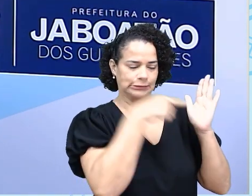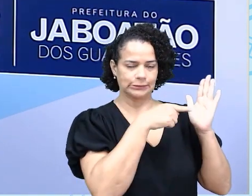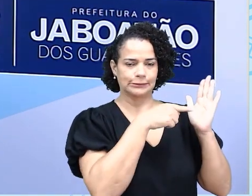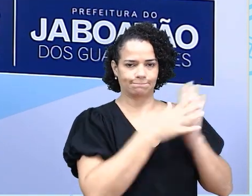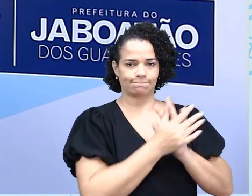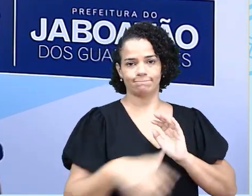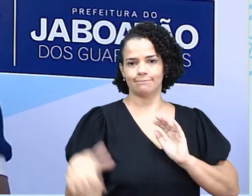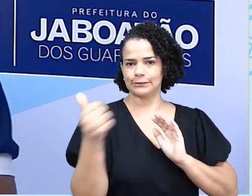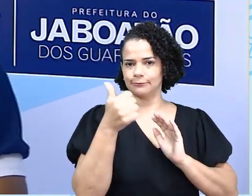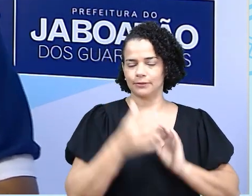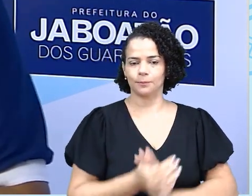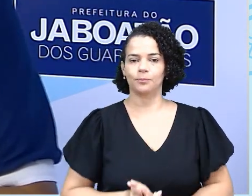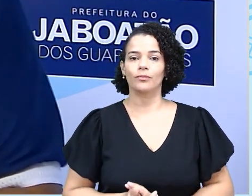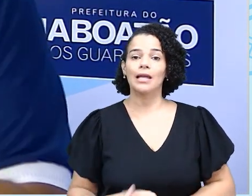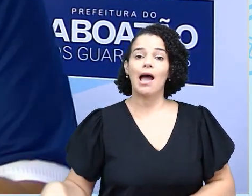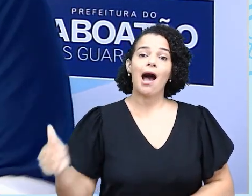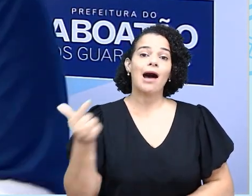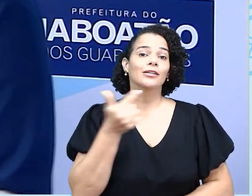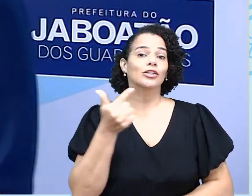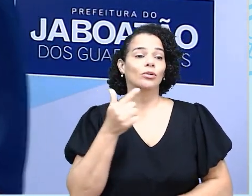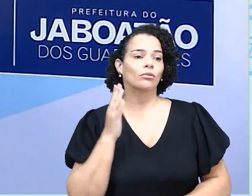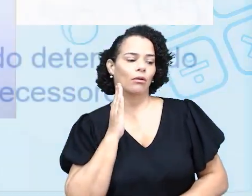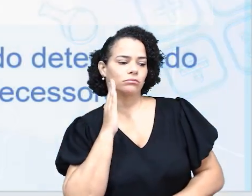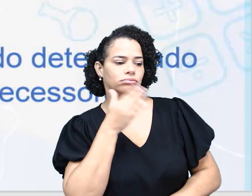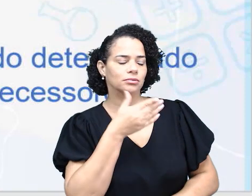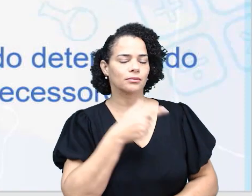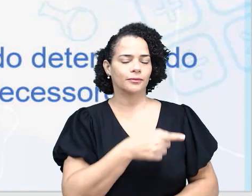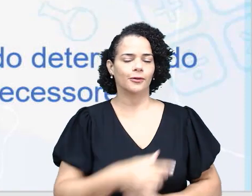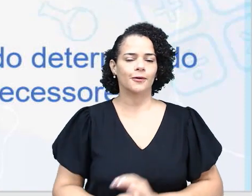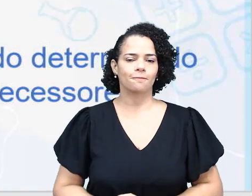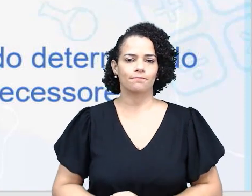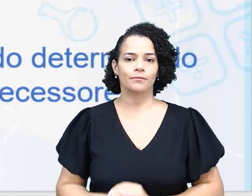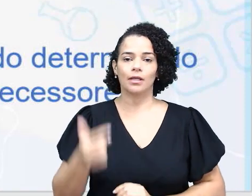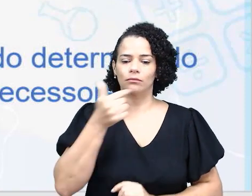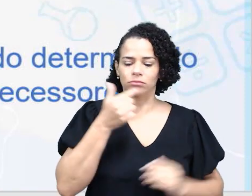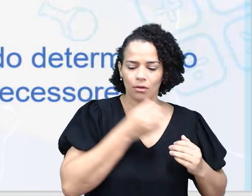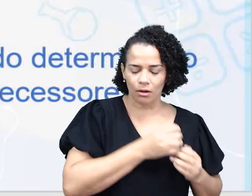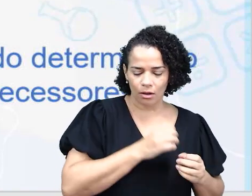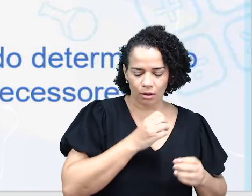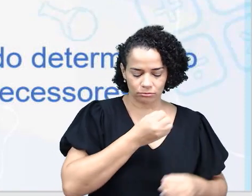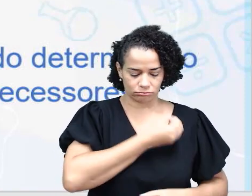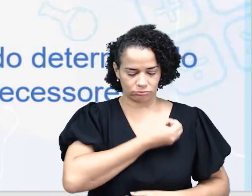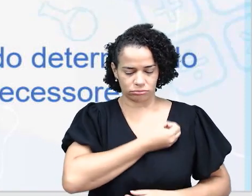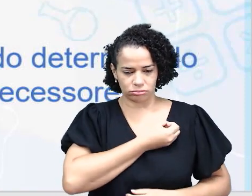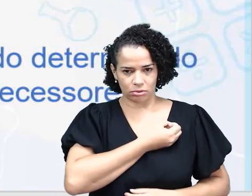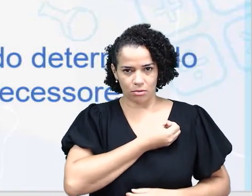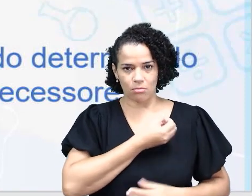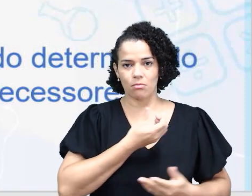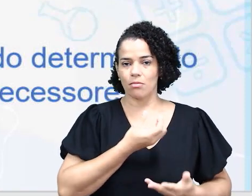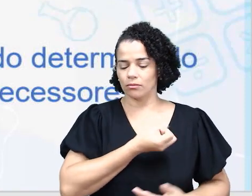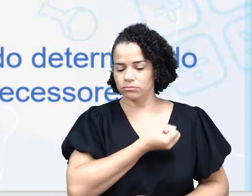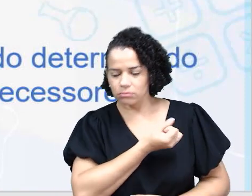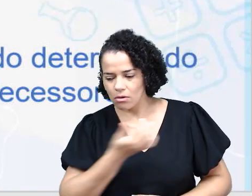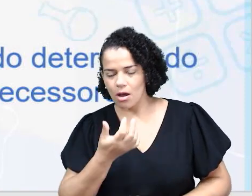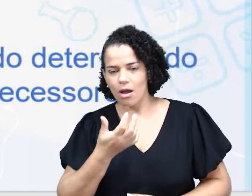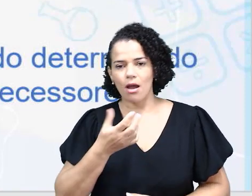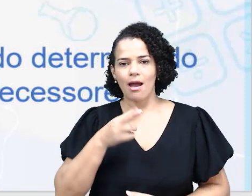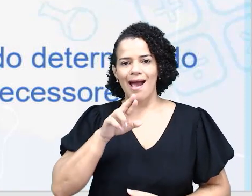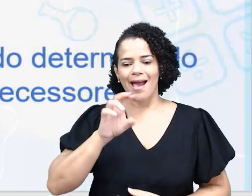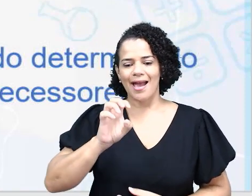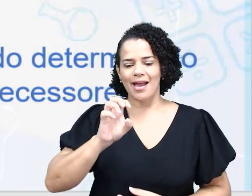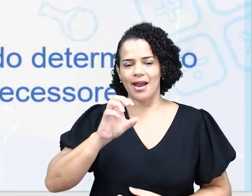definição. A segunda definição, foca aqui no quadro, uma sequência numérica ela é chamada recursiva